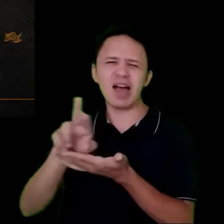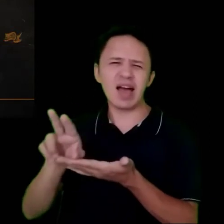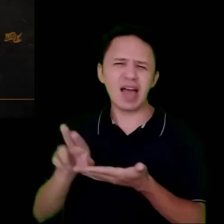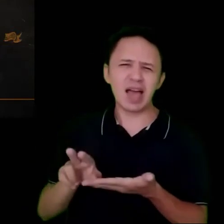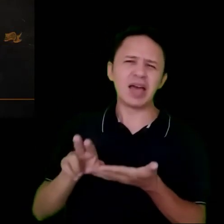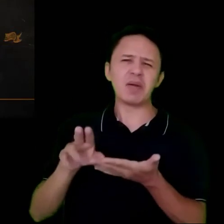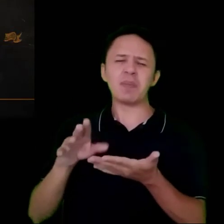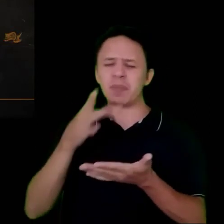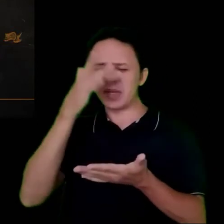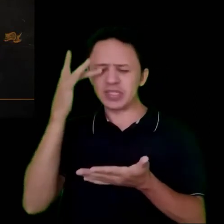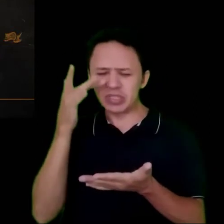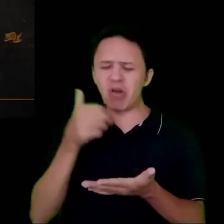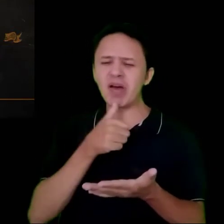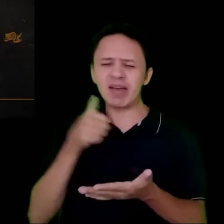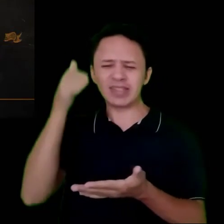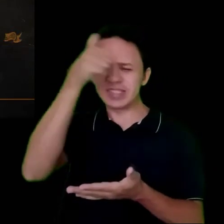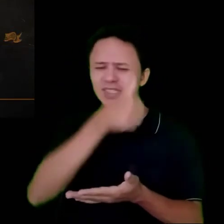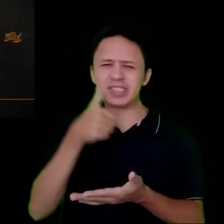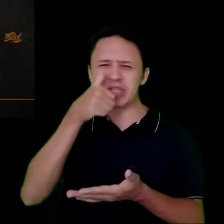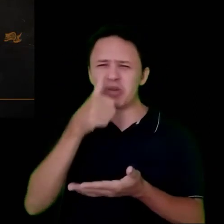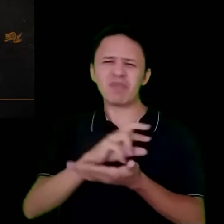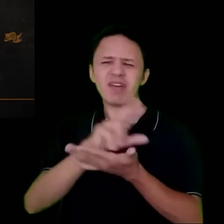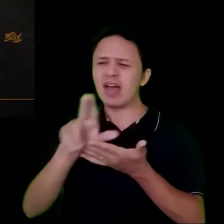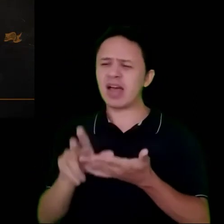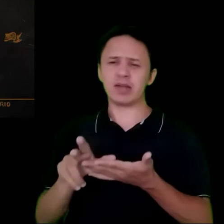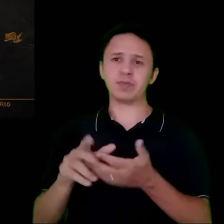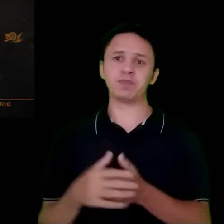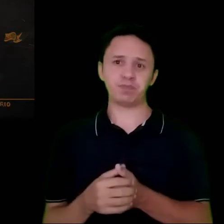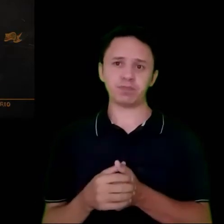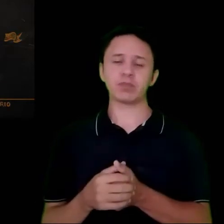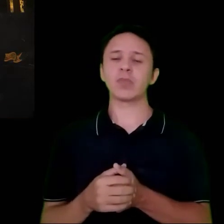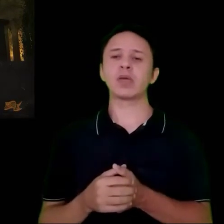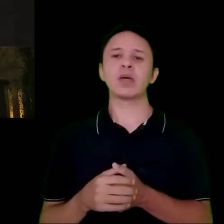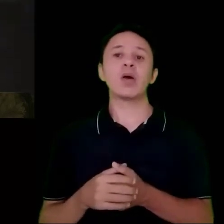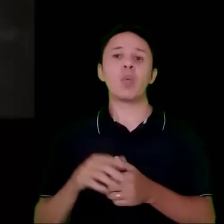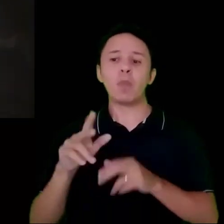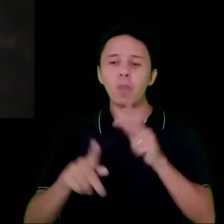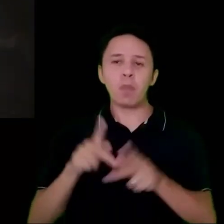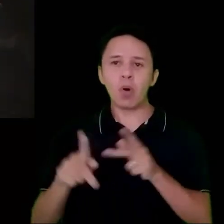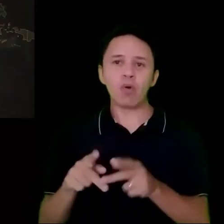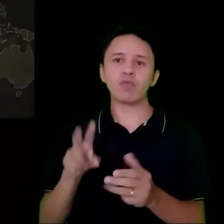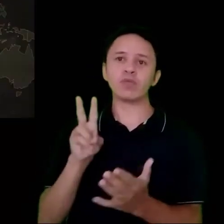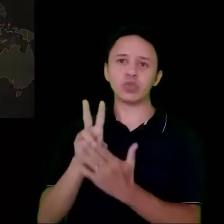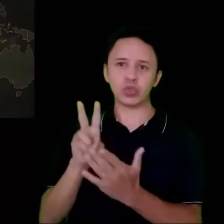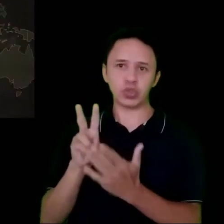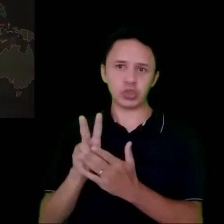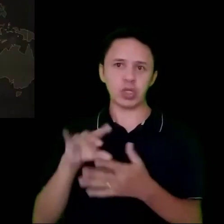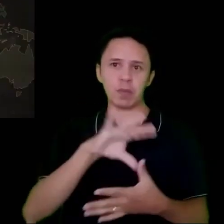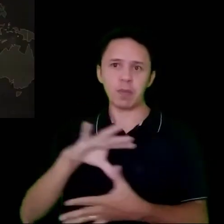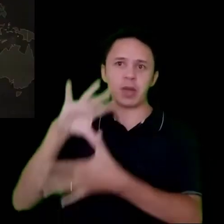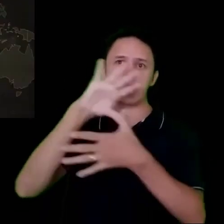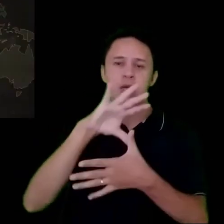trácias, etíopes, basicamente toda etnia dentro das fronteiras da República ou do Império. Entre os povos indígenas